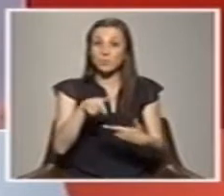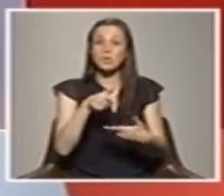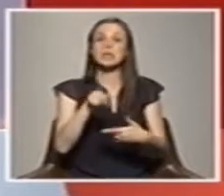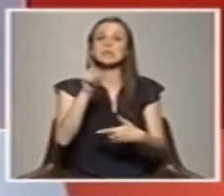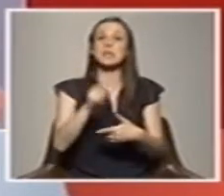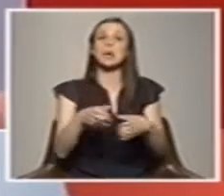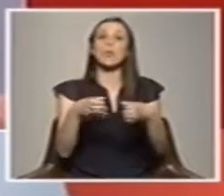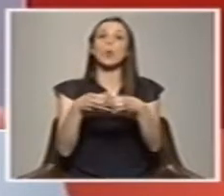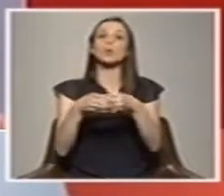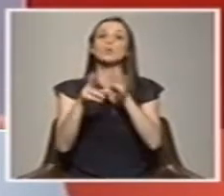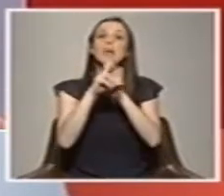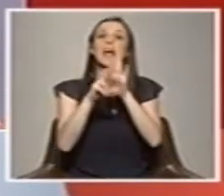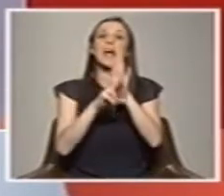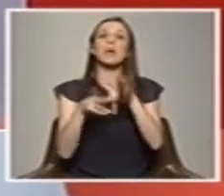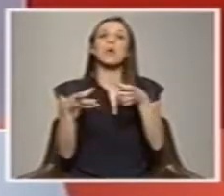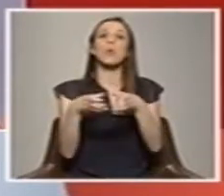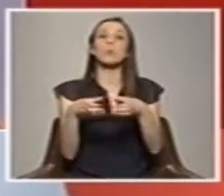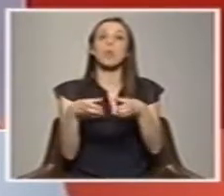que a comunidade